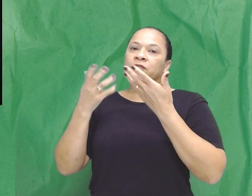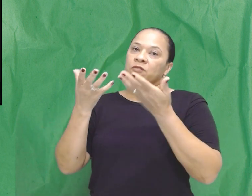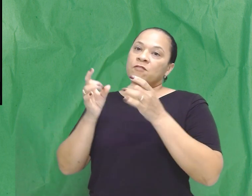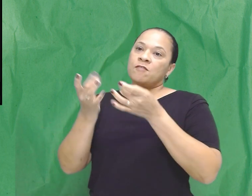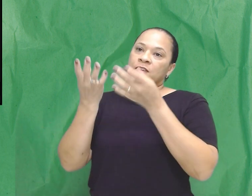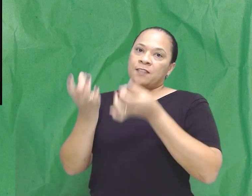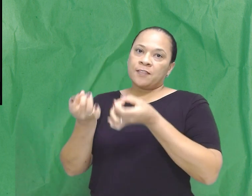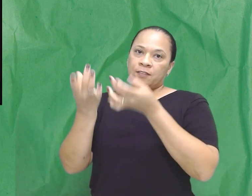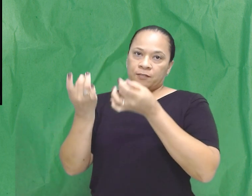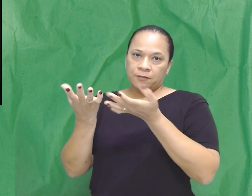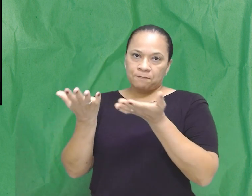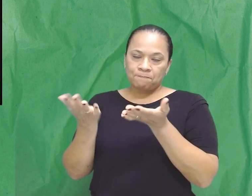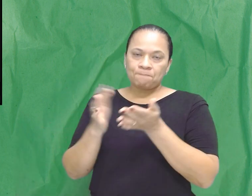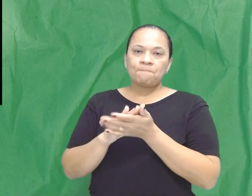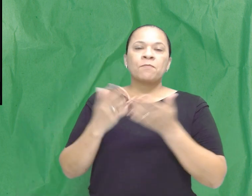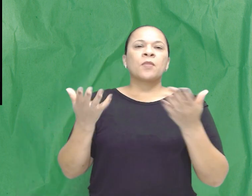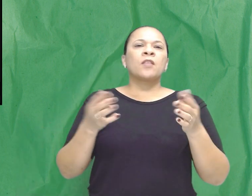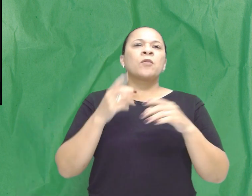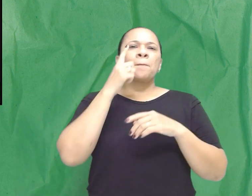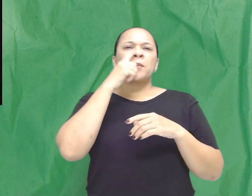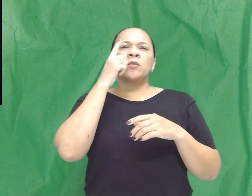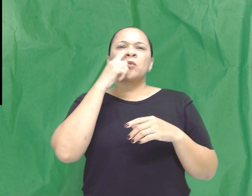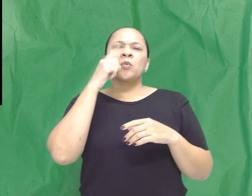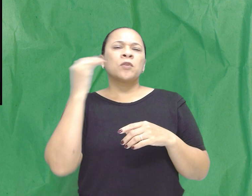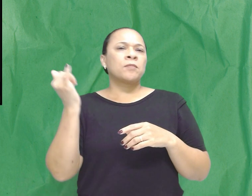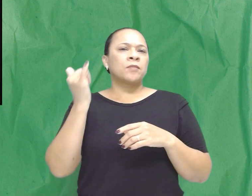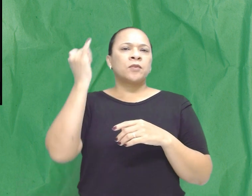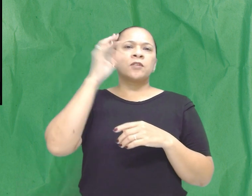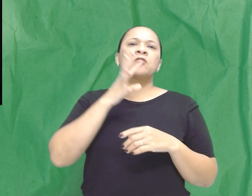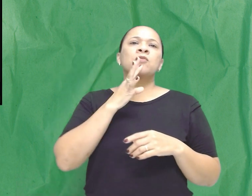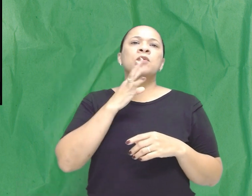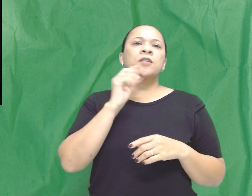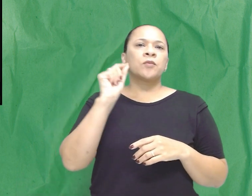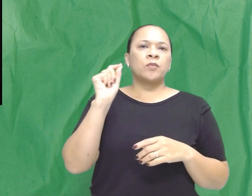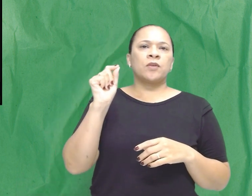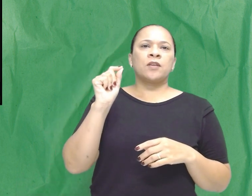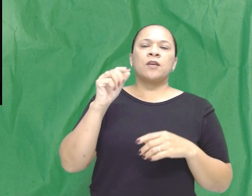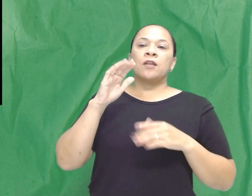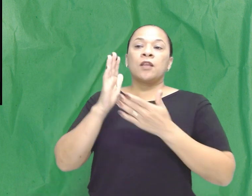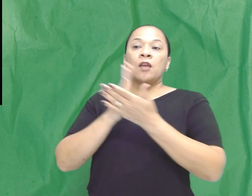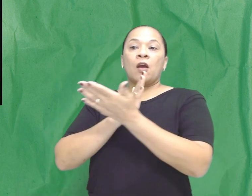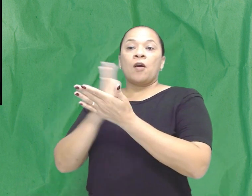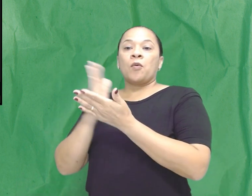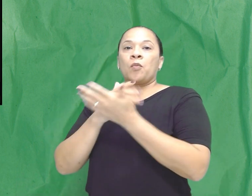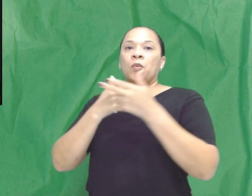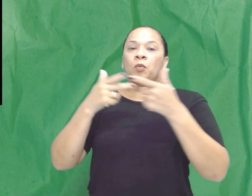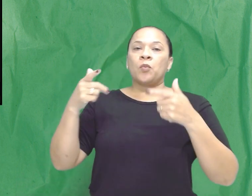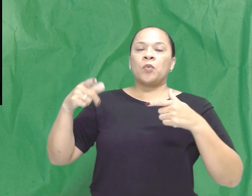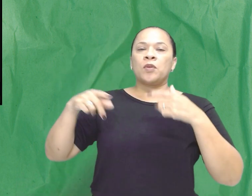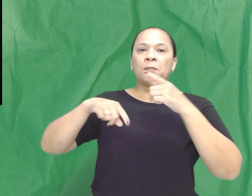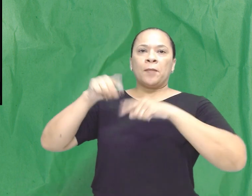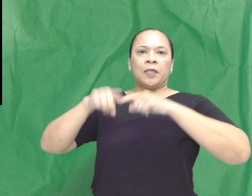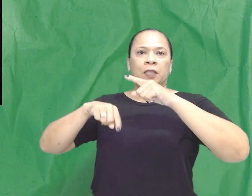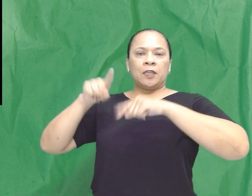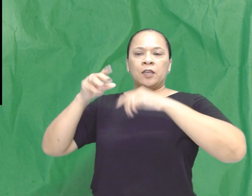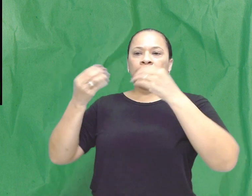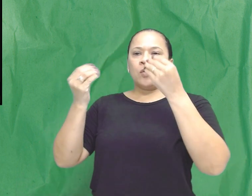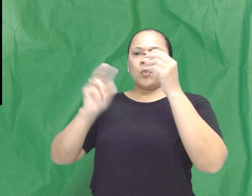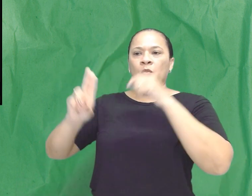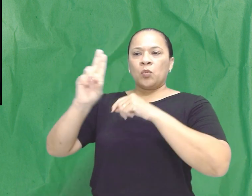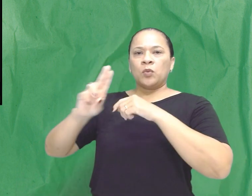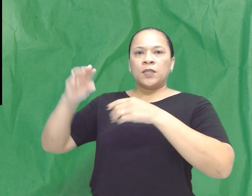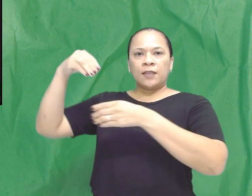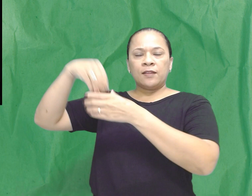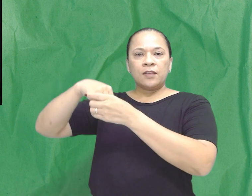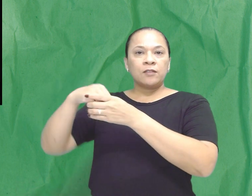os biscoitos, né? Que existem alguns ingredientes que eles são ingredientes-chave, eles precisam estar na